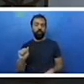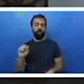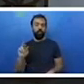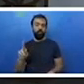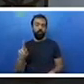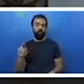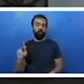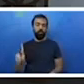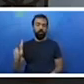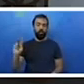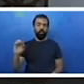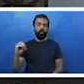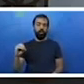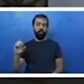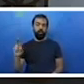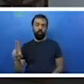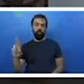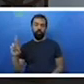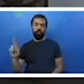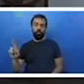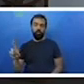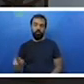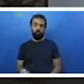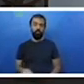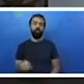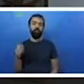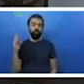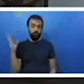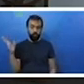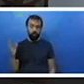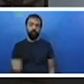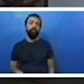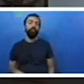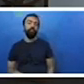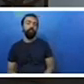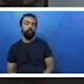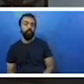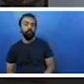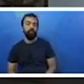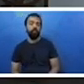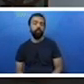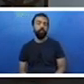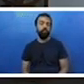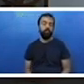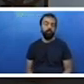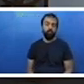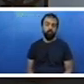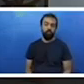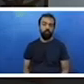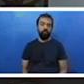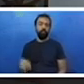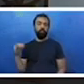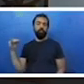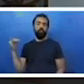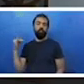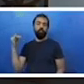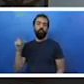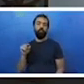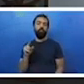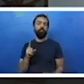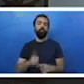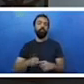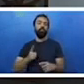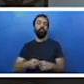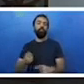capacidades físicas com as situações que acontecem nessa prática dessa atividade. Então por que a capacidade física é importante para praticar